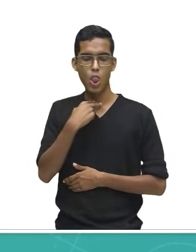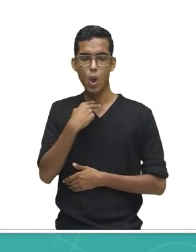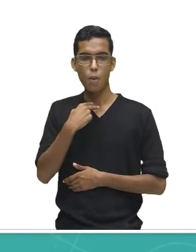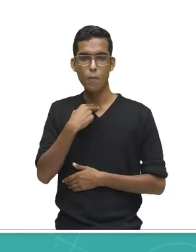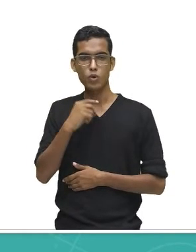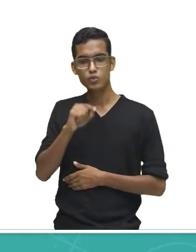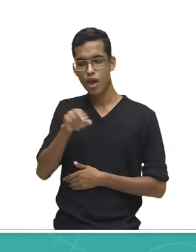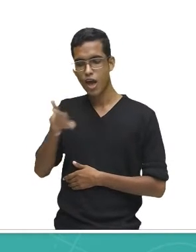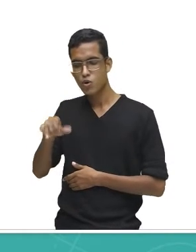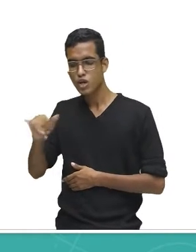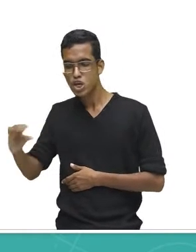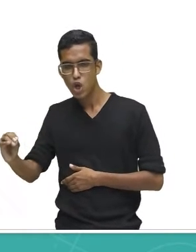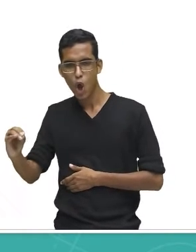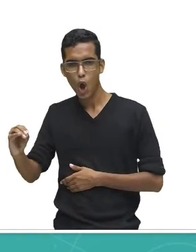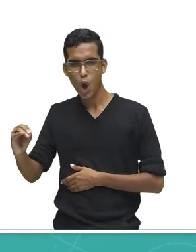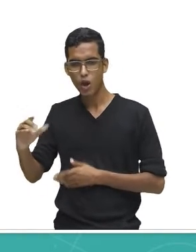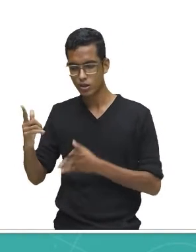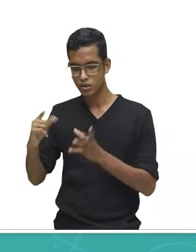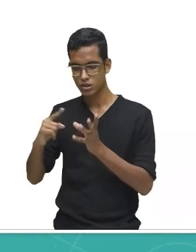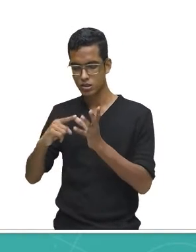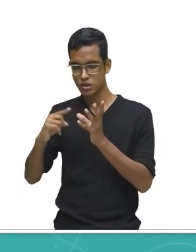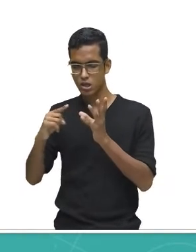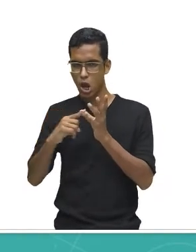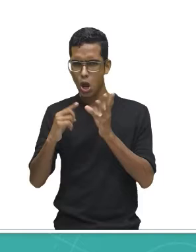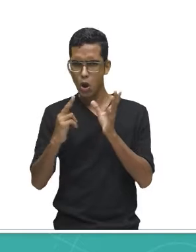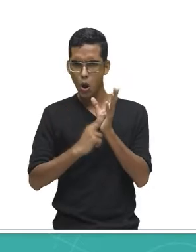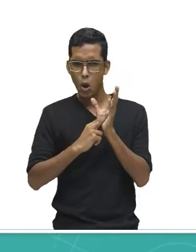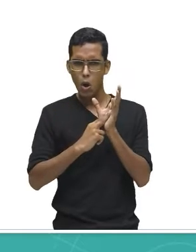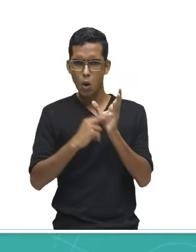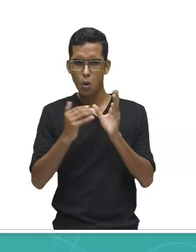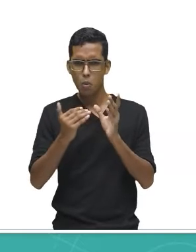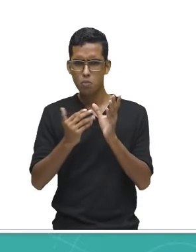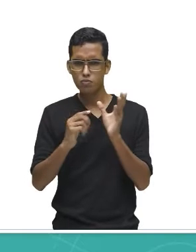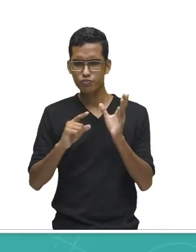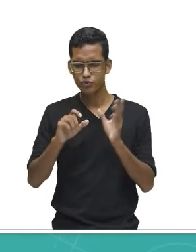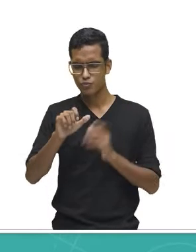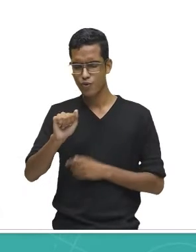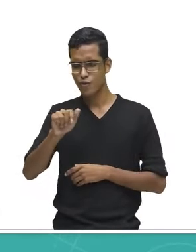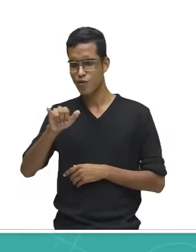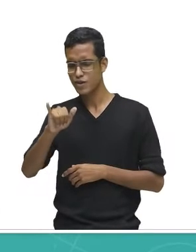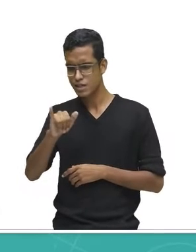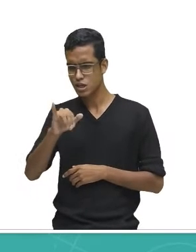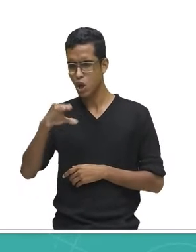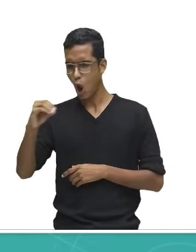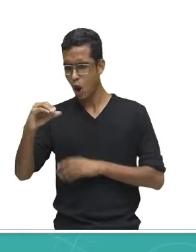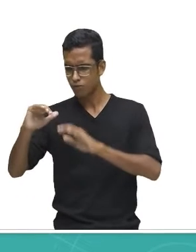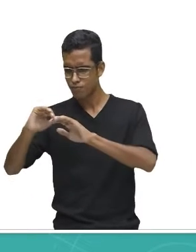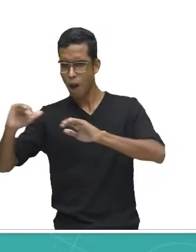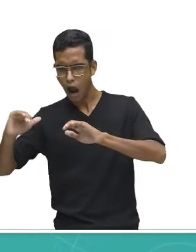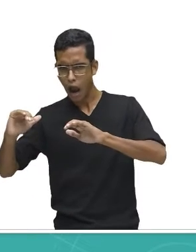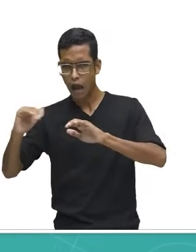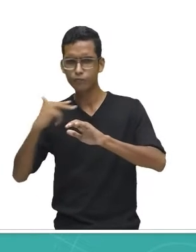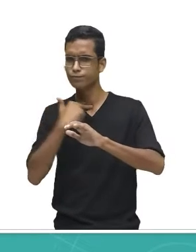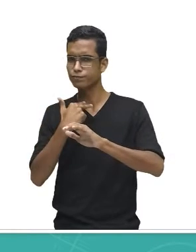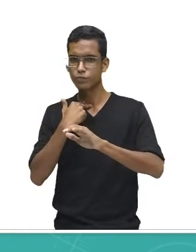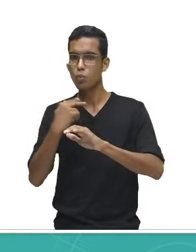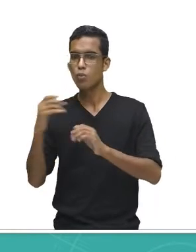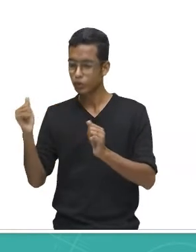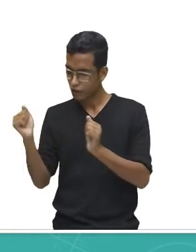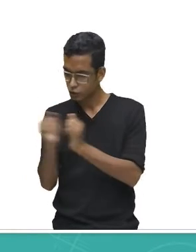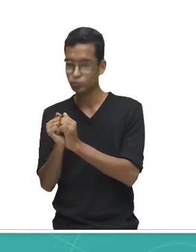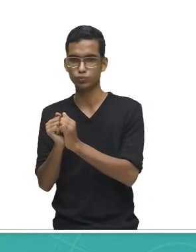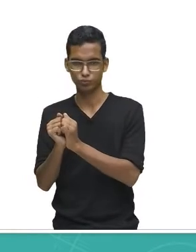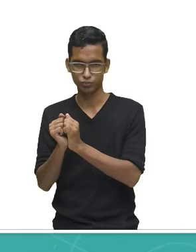o. Então, não posso aí ter uma última e penúltima aí no ri.